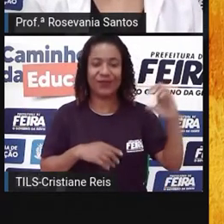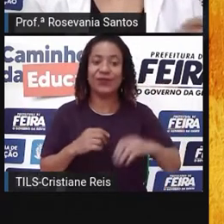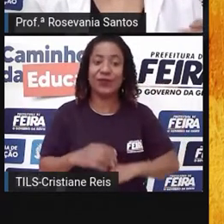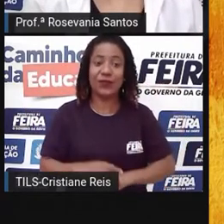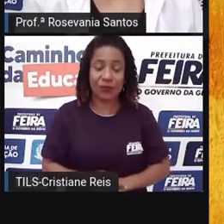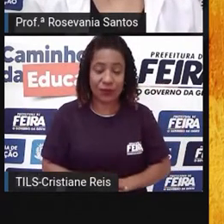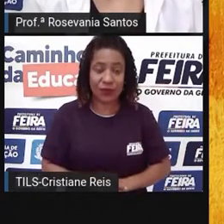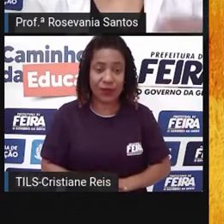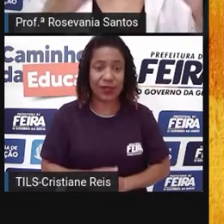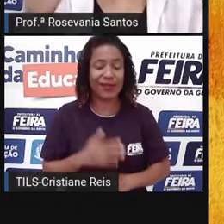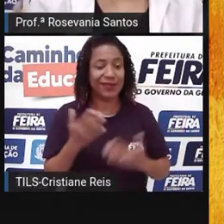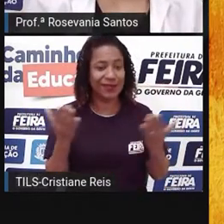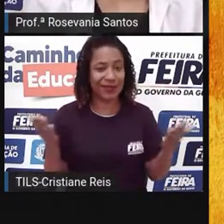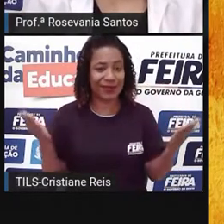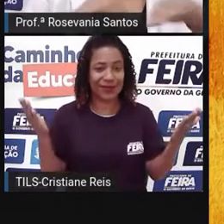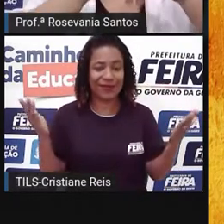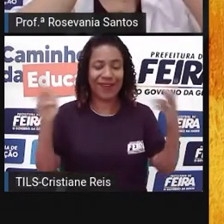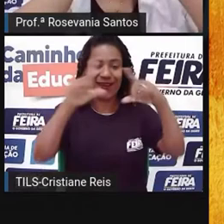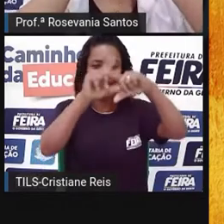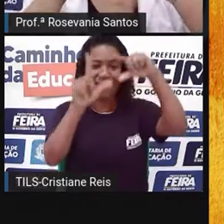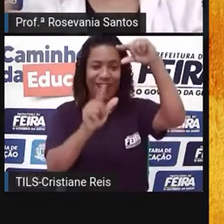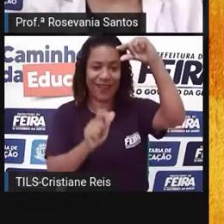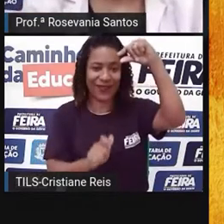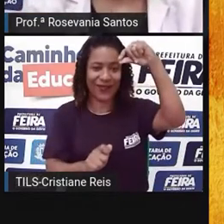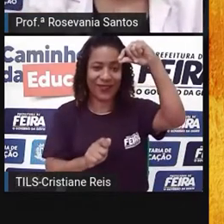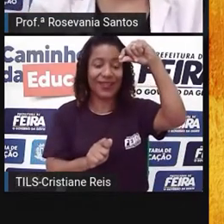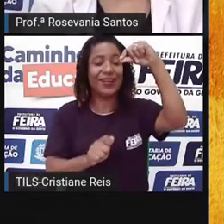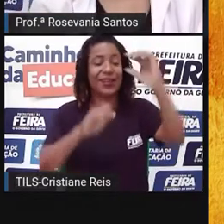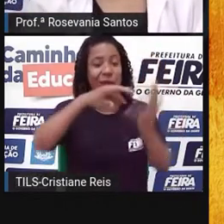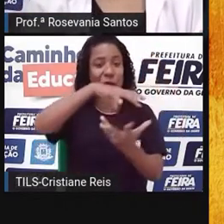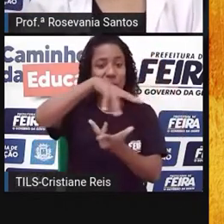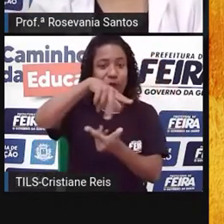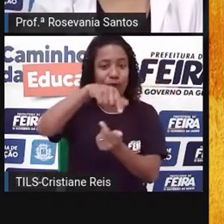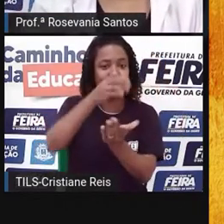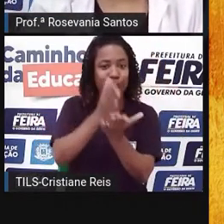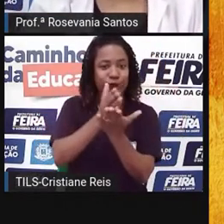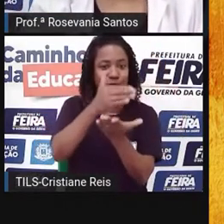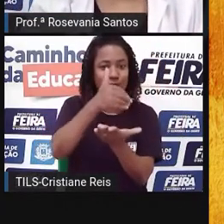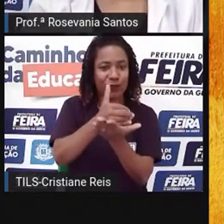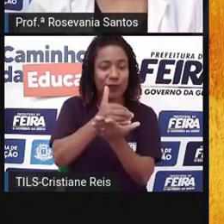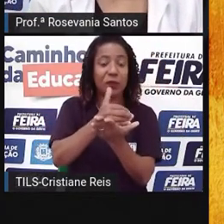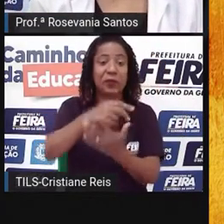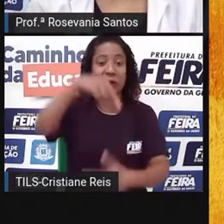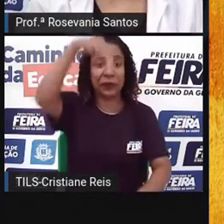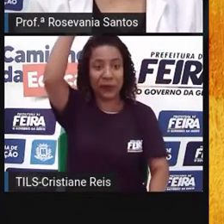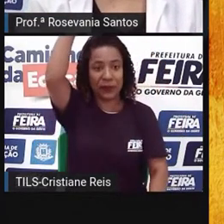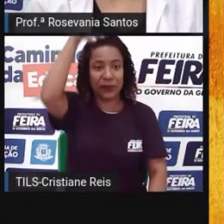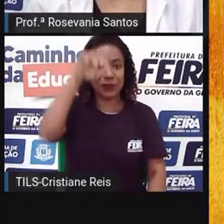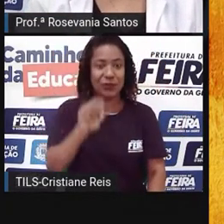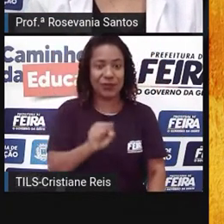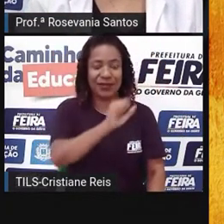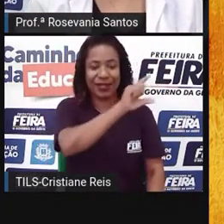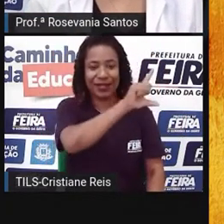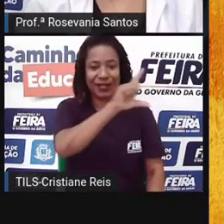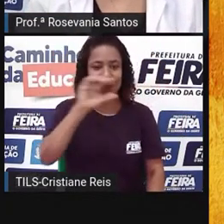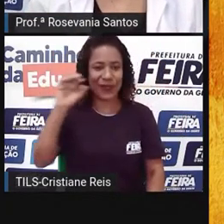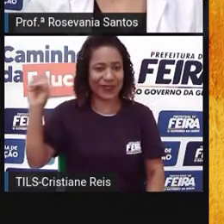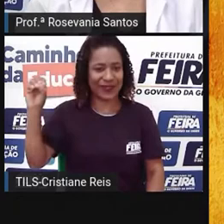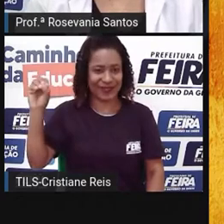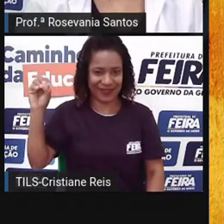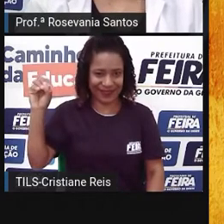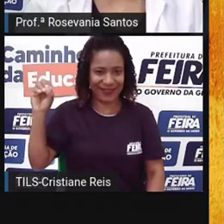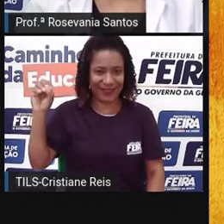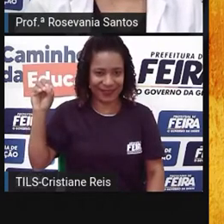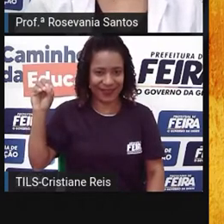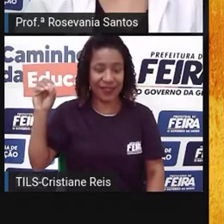seja, eu tenho África inteira, todos os hemisférios do planeta. Se eu ainda for dividir assim,